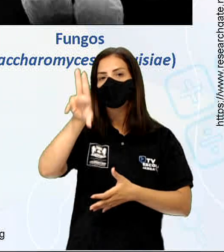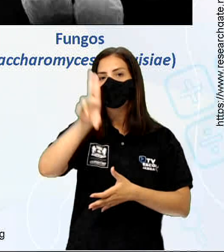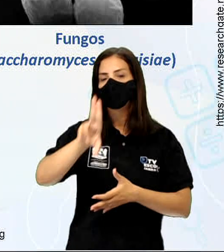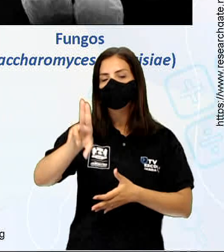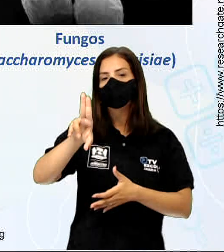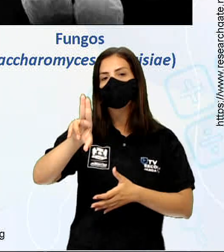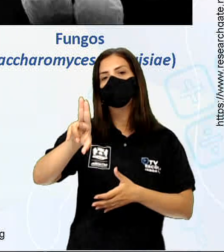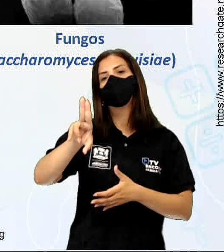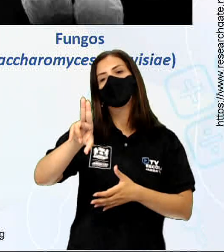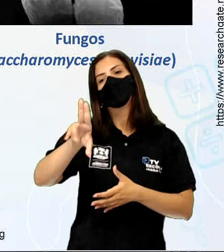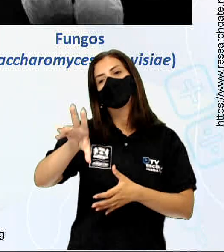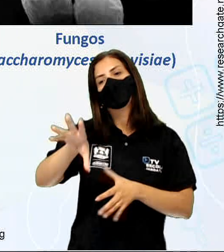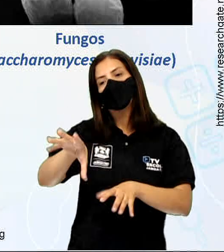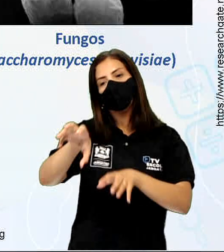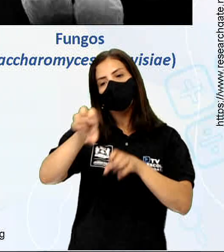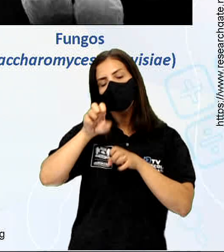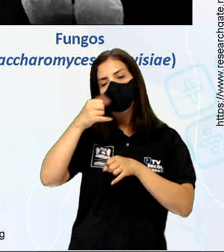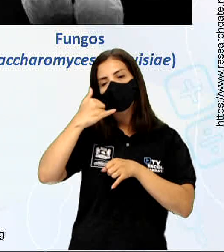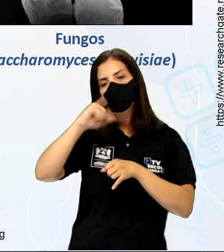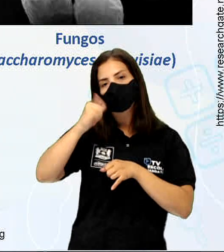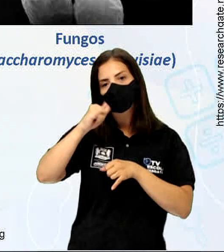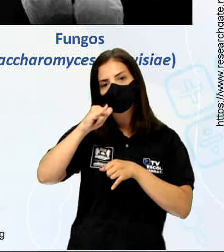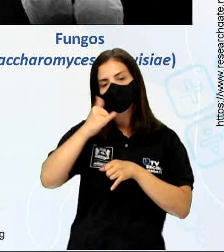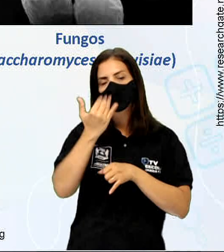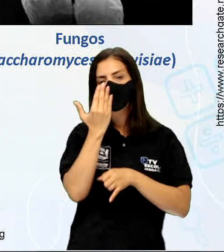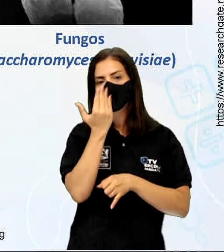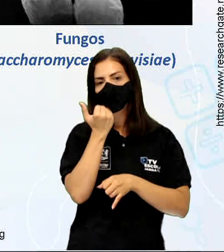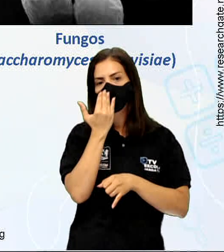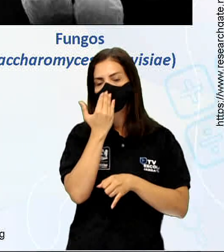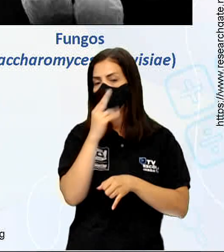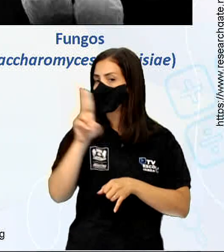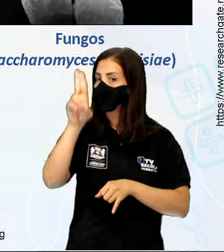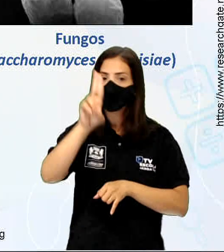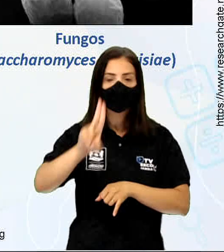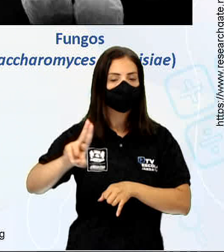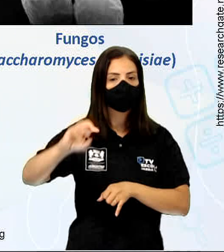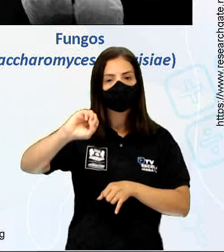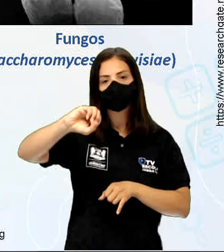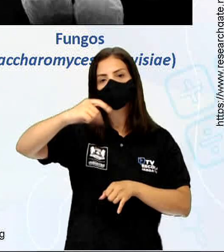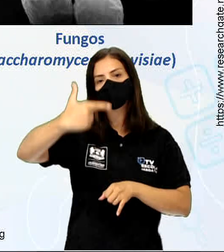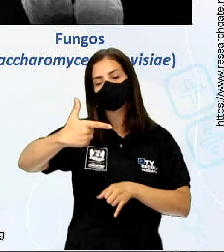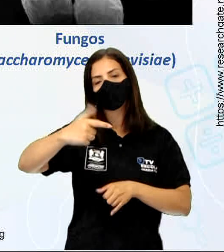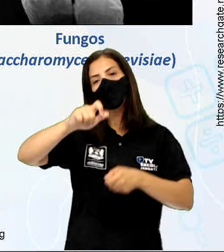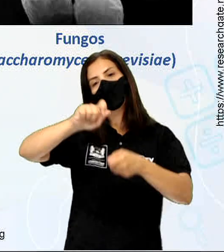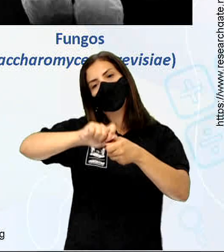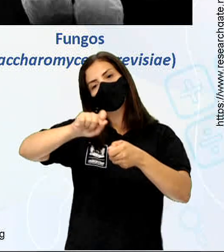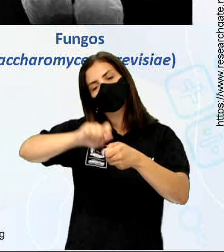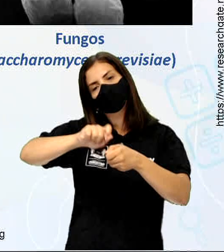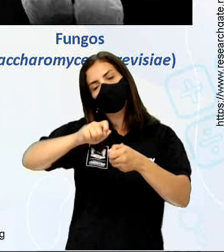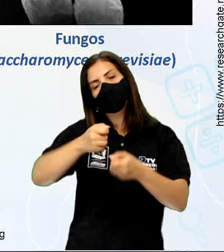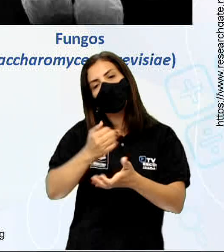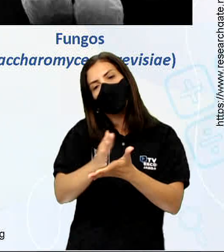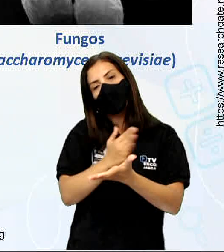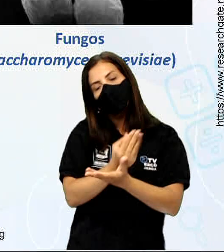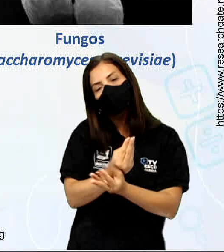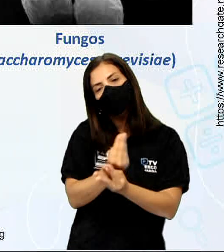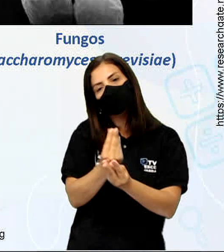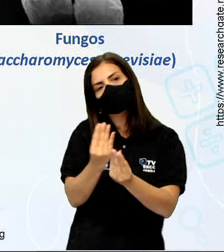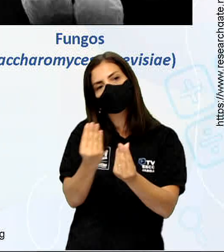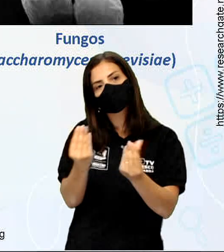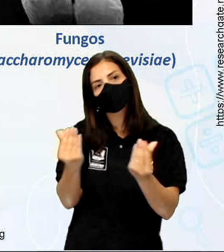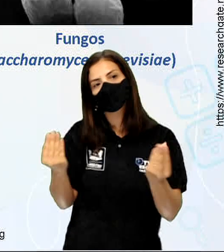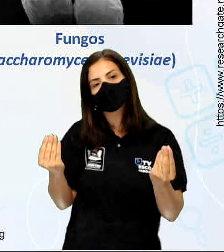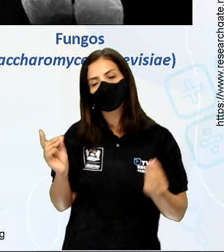extraem a energia do alimento sem utilizar oxigênio e nesse processo elas acabam produzindo algumas substâncias. No caso